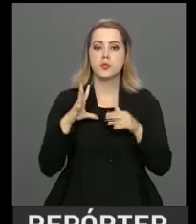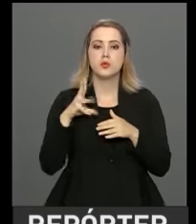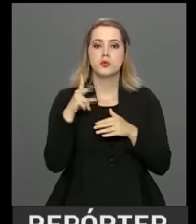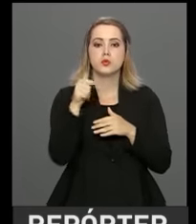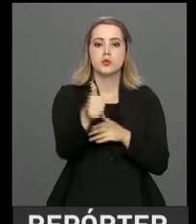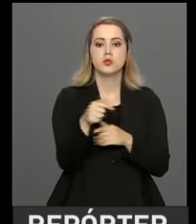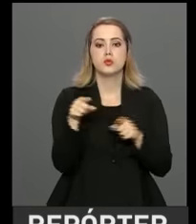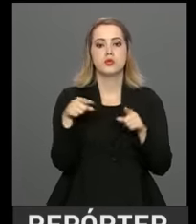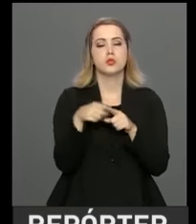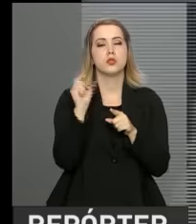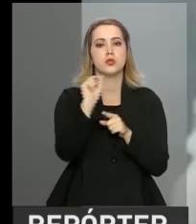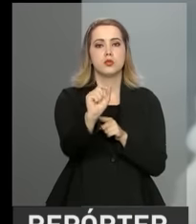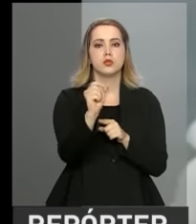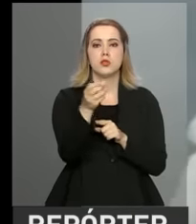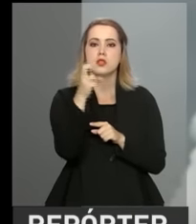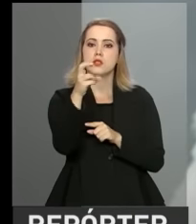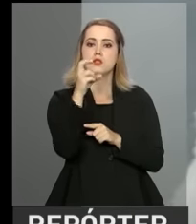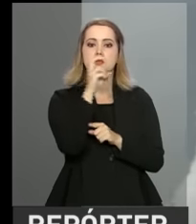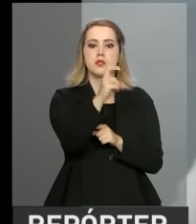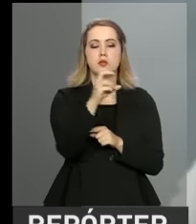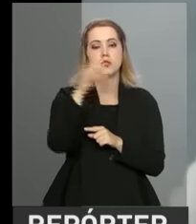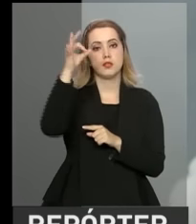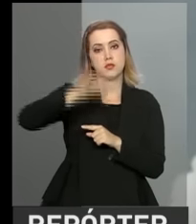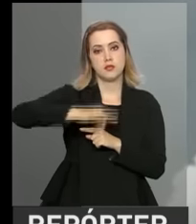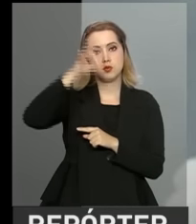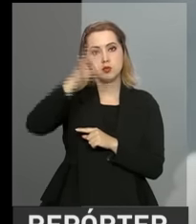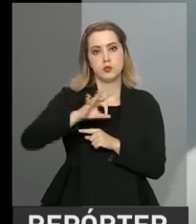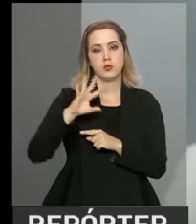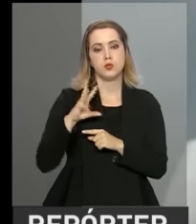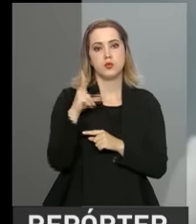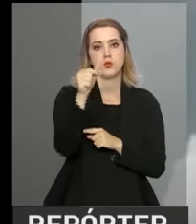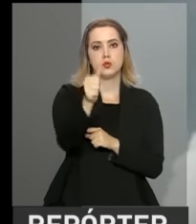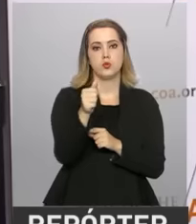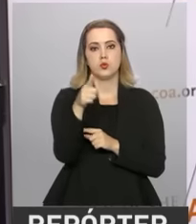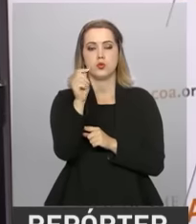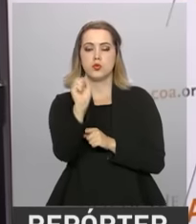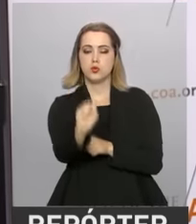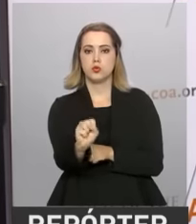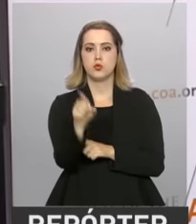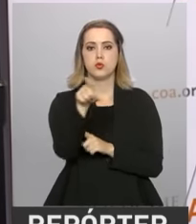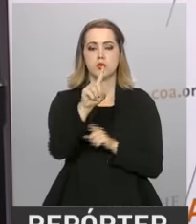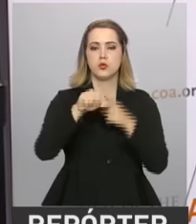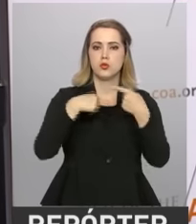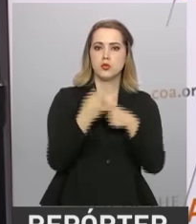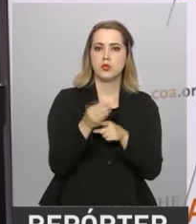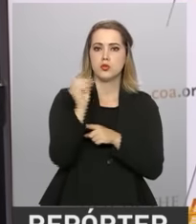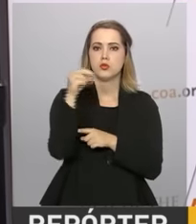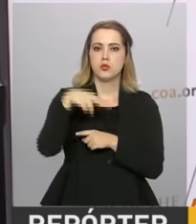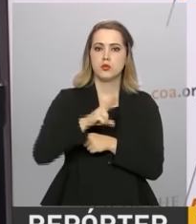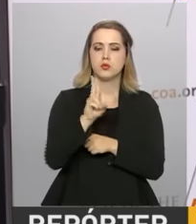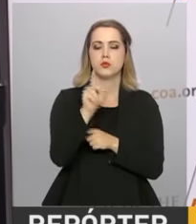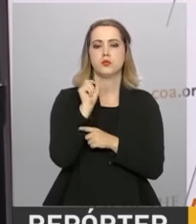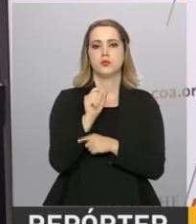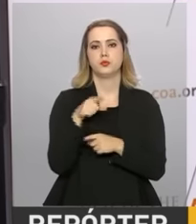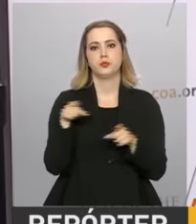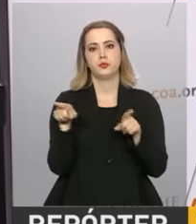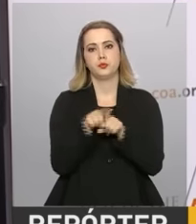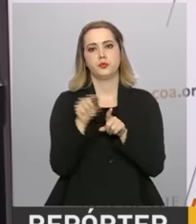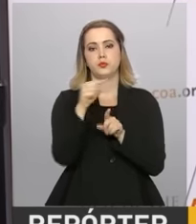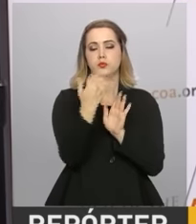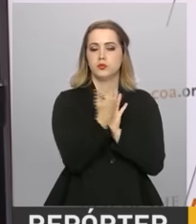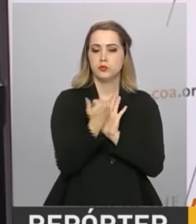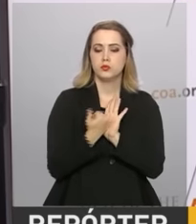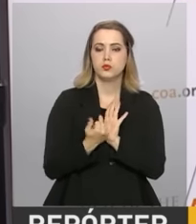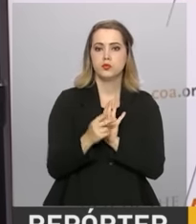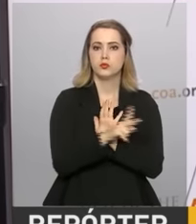de países que representem 55% das emissões. Depois da ONU, o presidente Michel Temer apresentou a